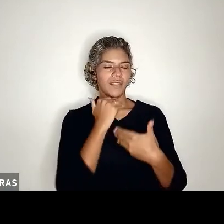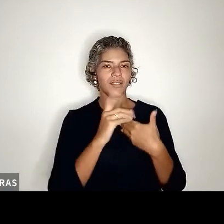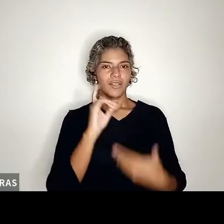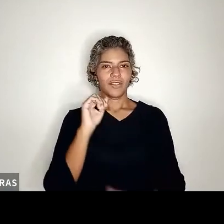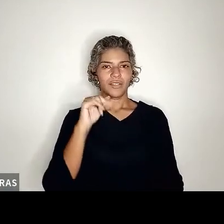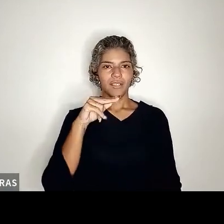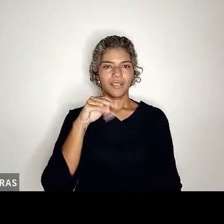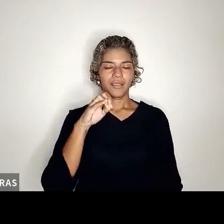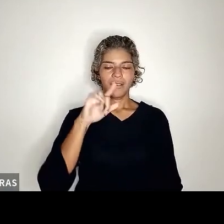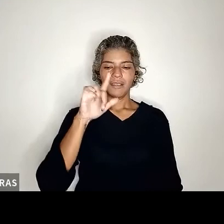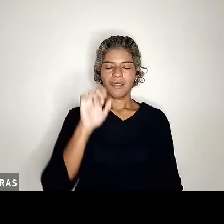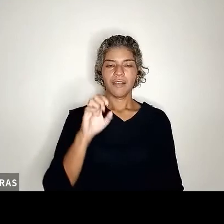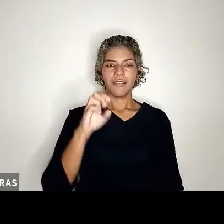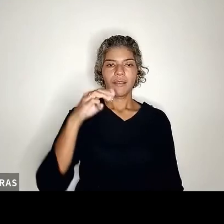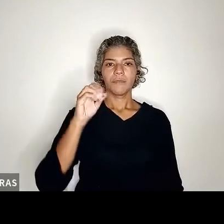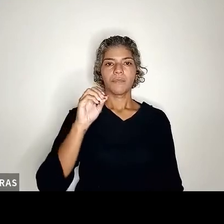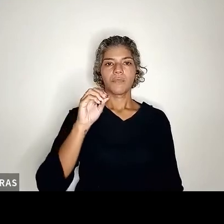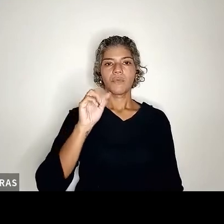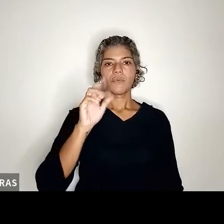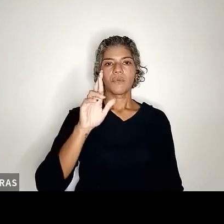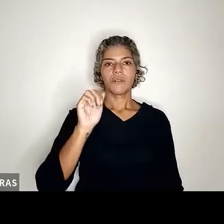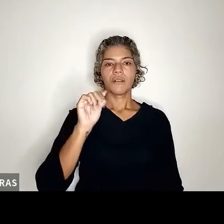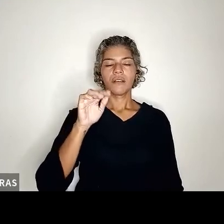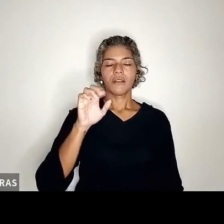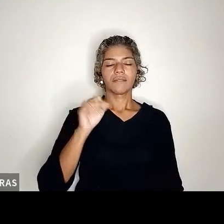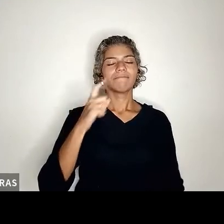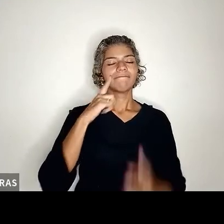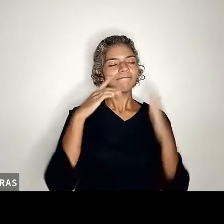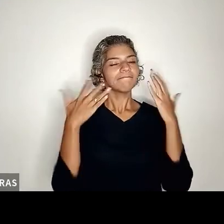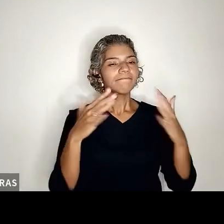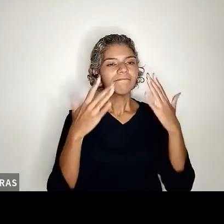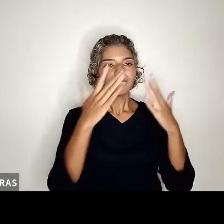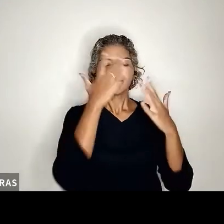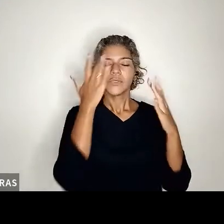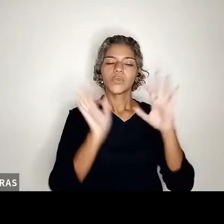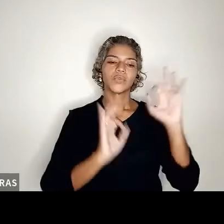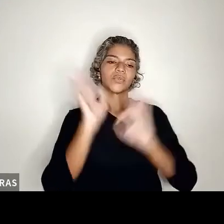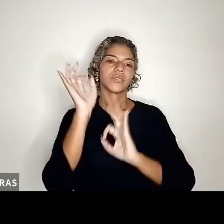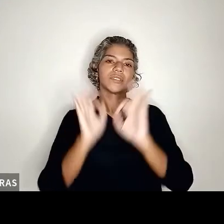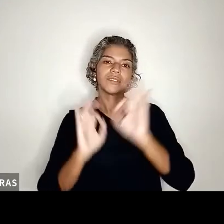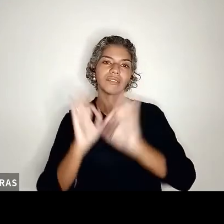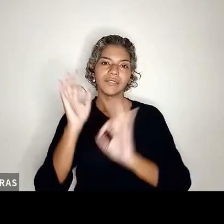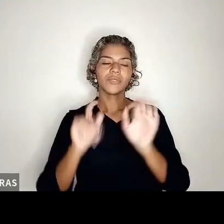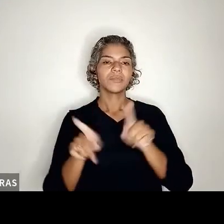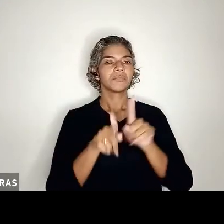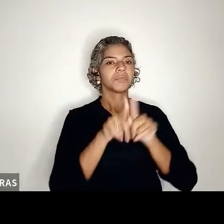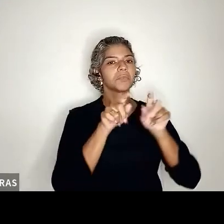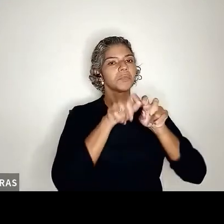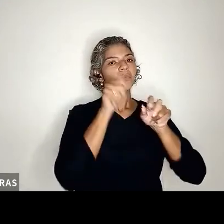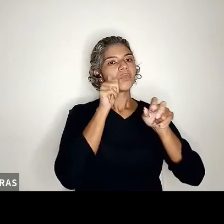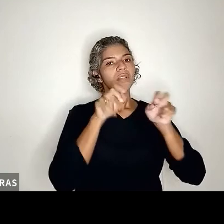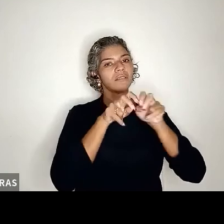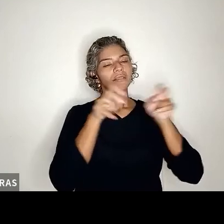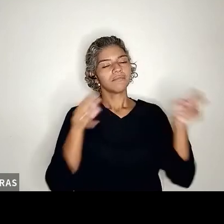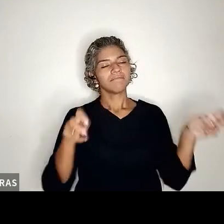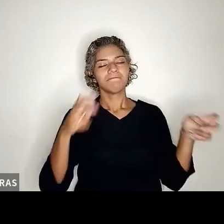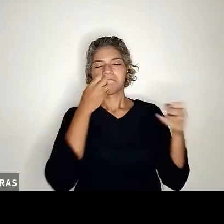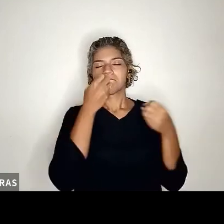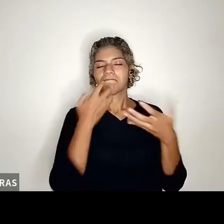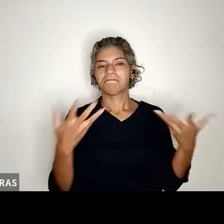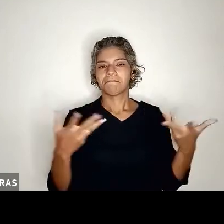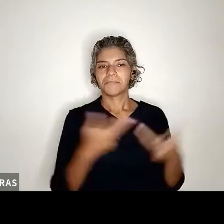Parabéns às pessoas que organizaram este CEINSP e às mulheres que estão compondo esta mesa, muito bom.